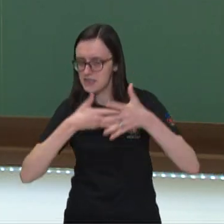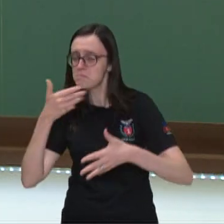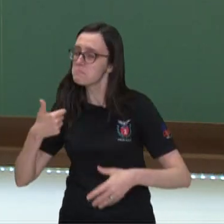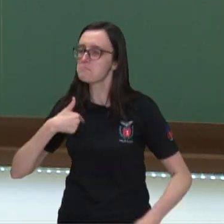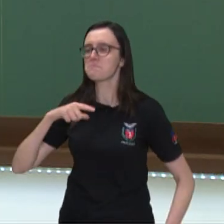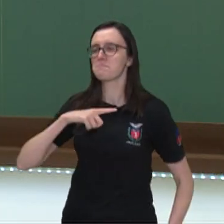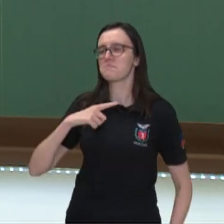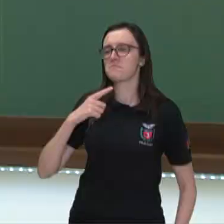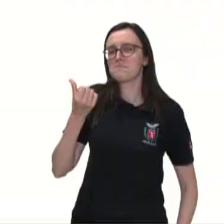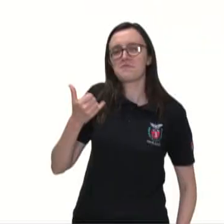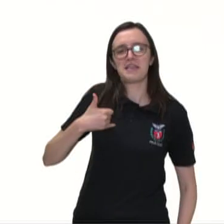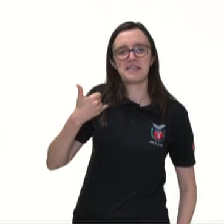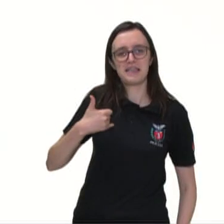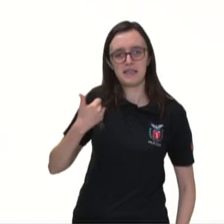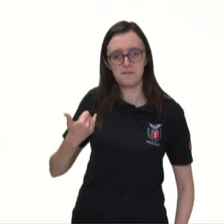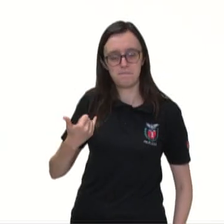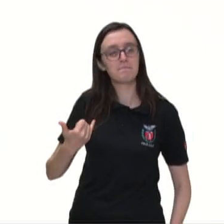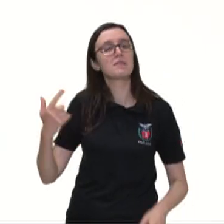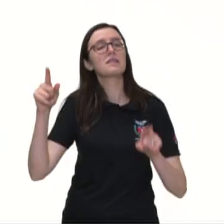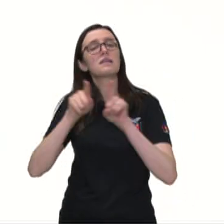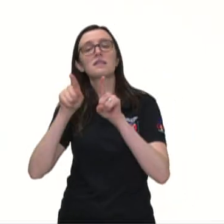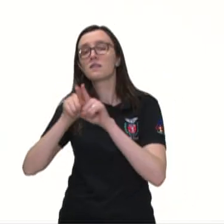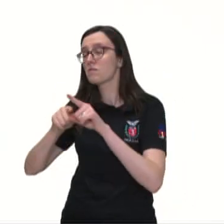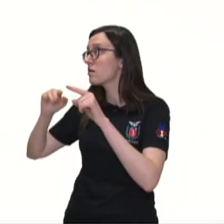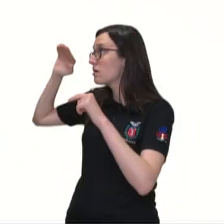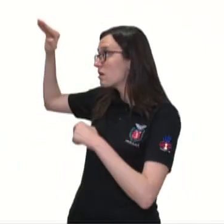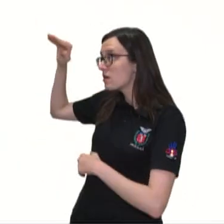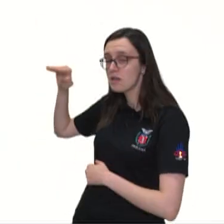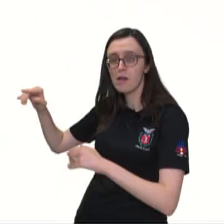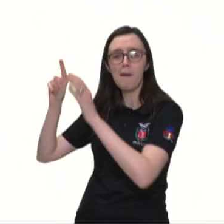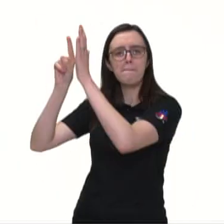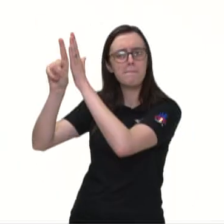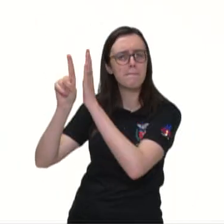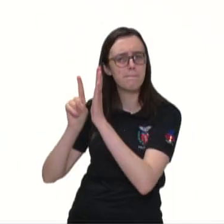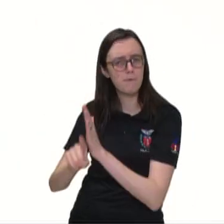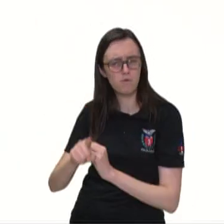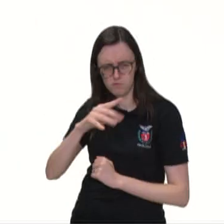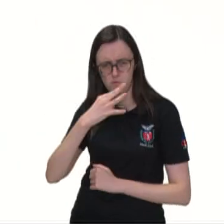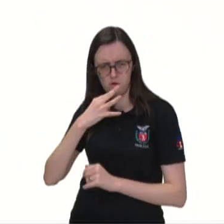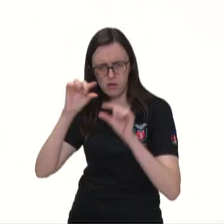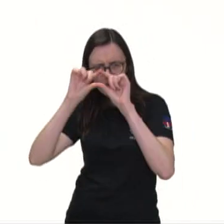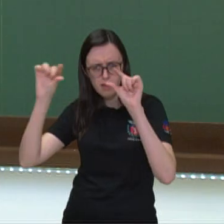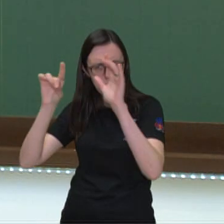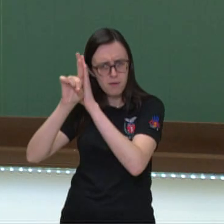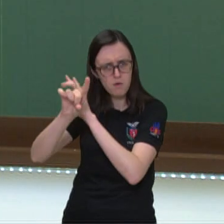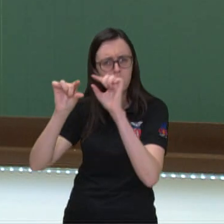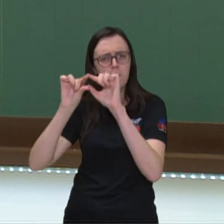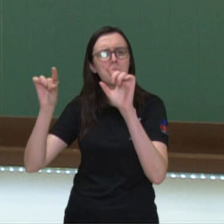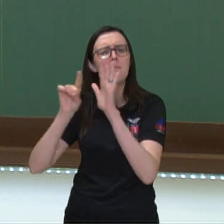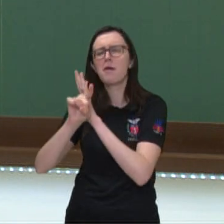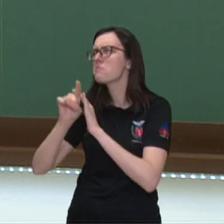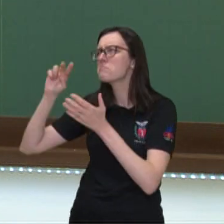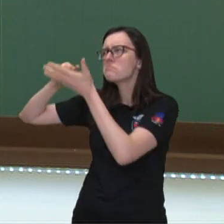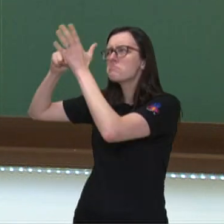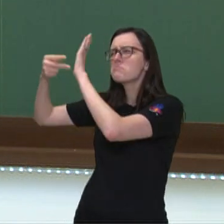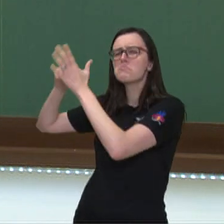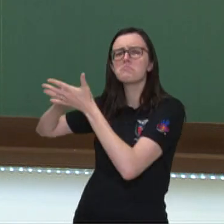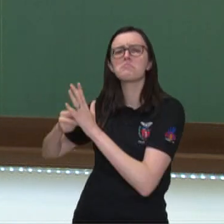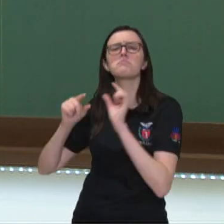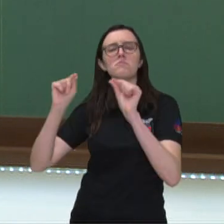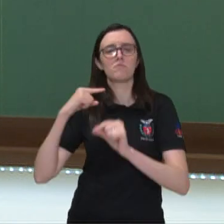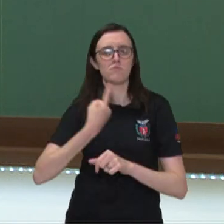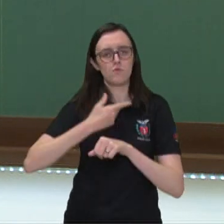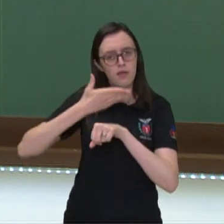perguntas. What's your name? E how old are you? Você conhece essas perguntas? O que elas querem dizer? Então, vamos dar